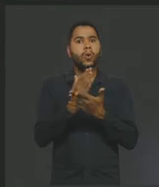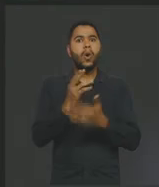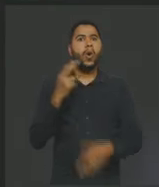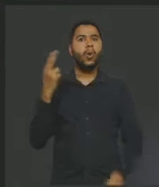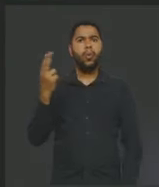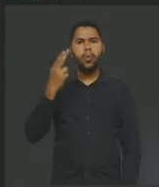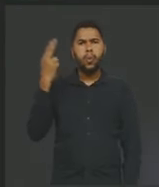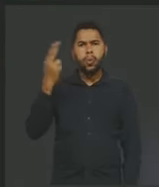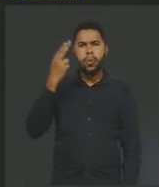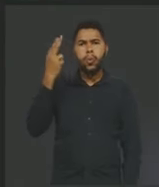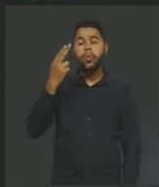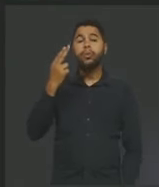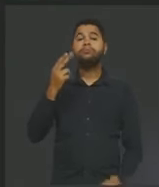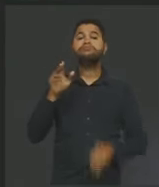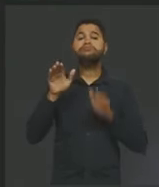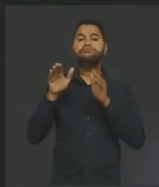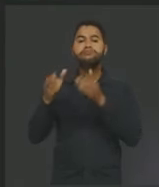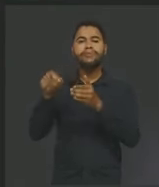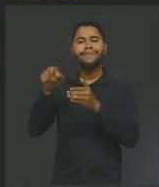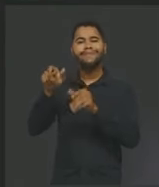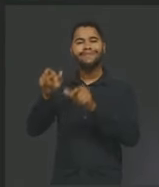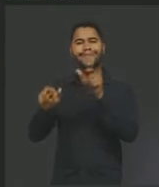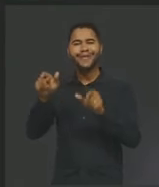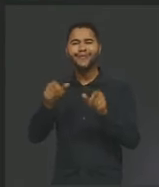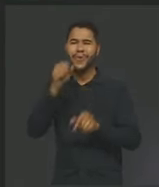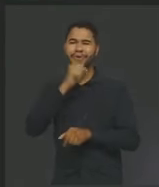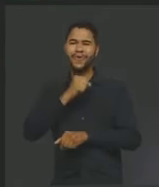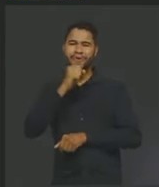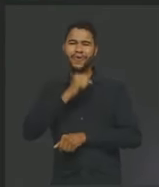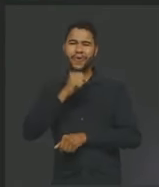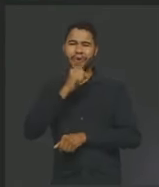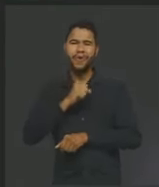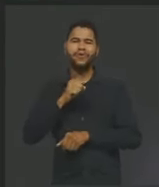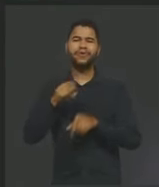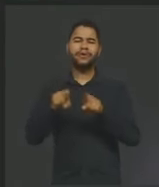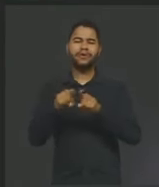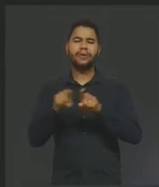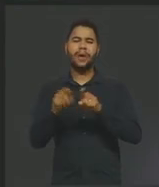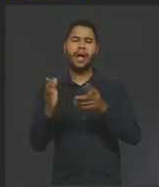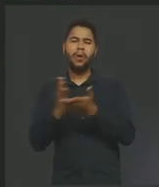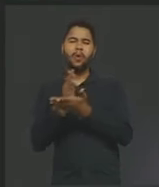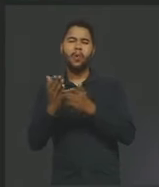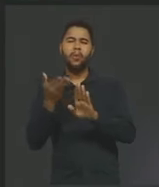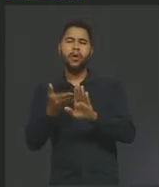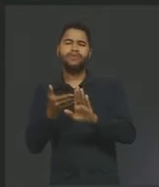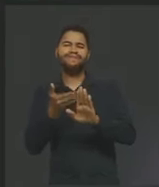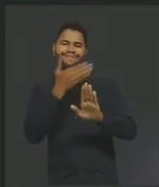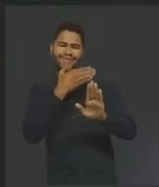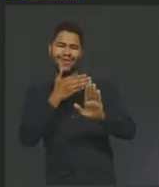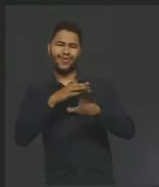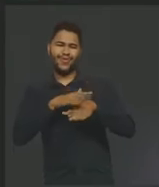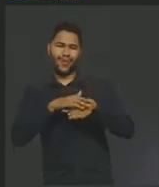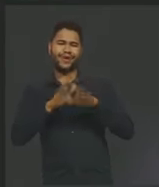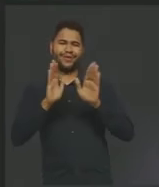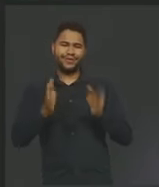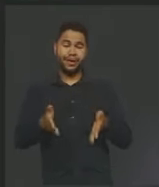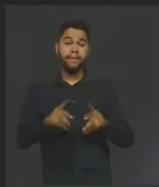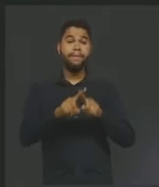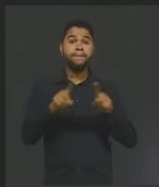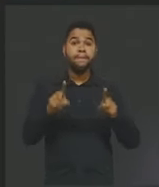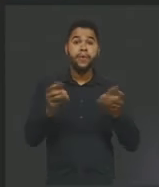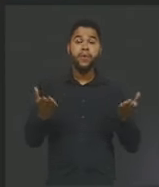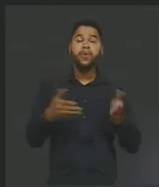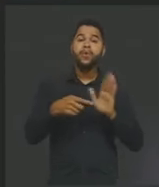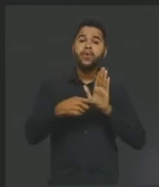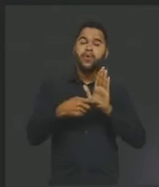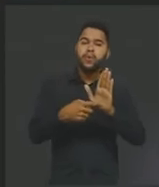sérios, especialmente em pessoas idosas com doenças pré-existentes. Então, aqui fala isso, mas hoje a gente está constatando